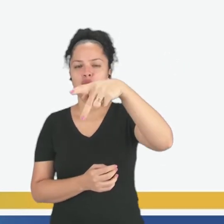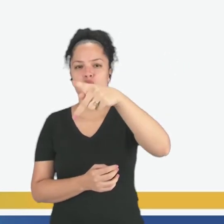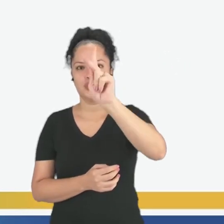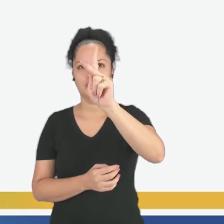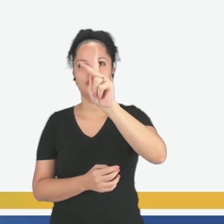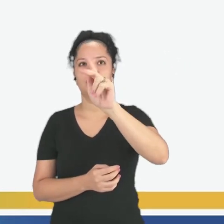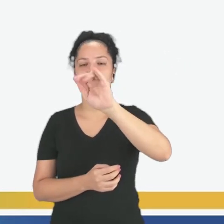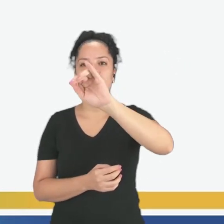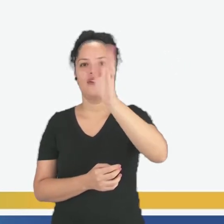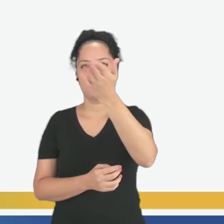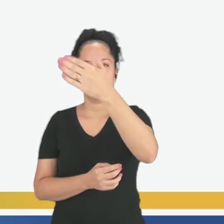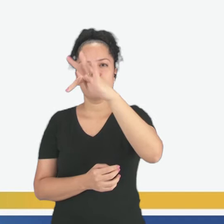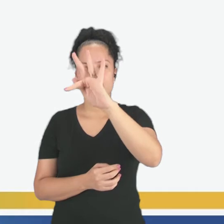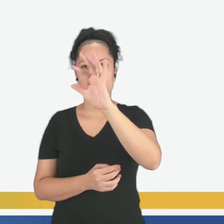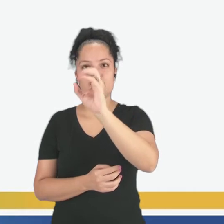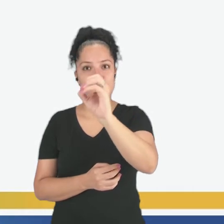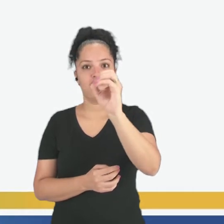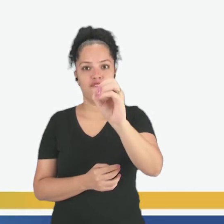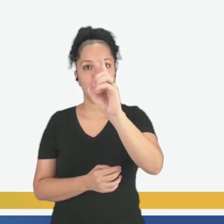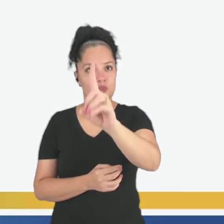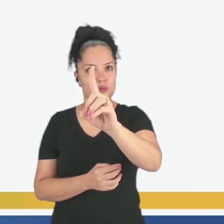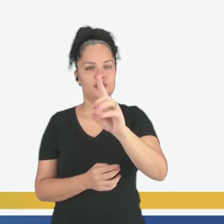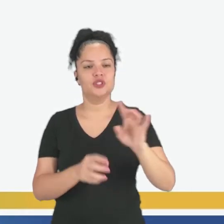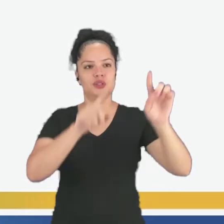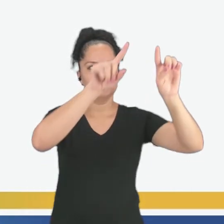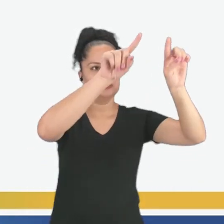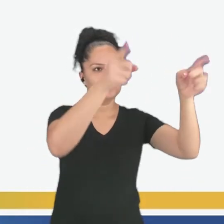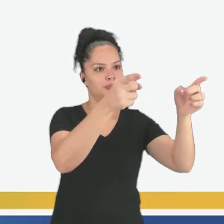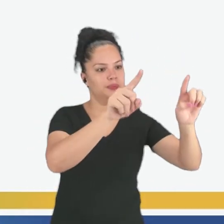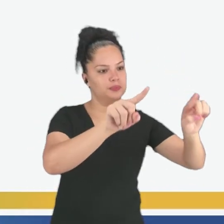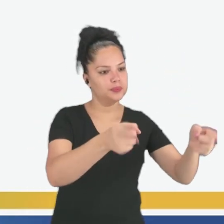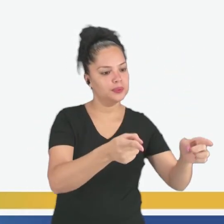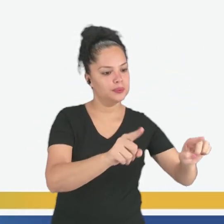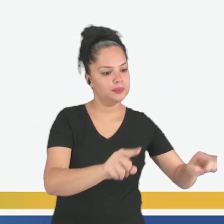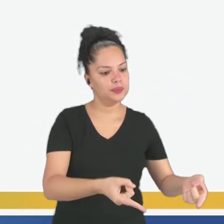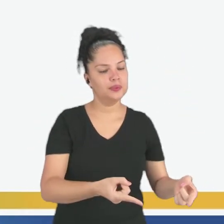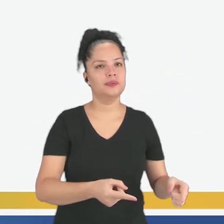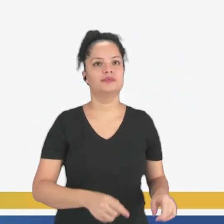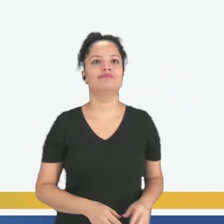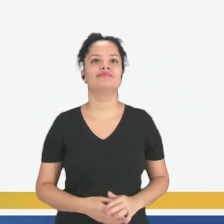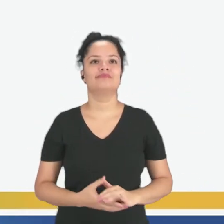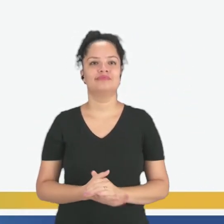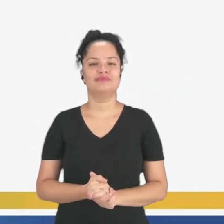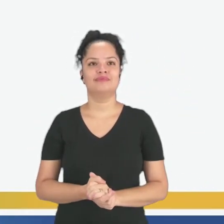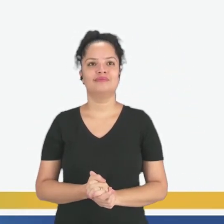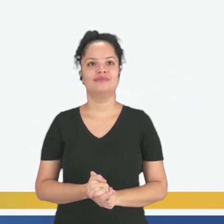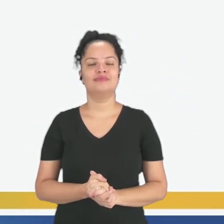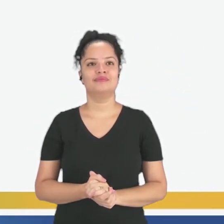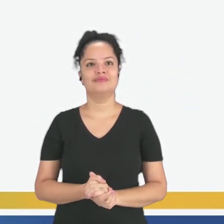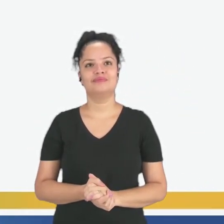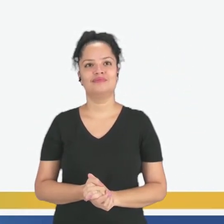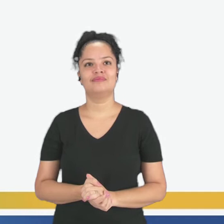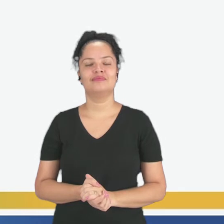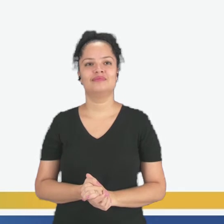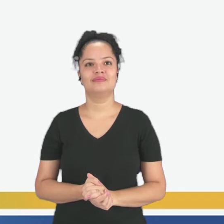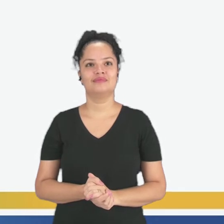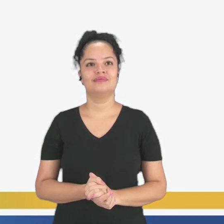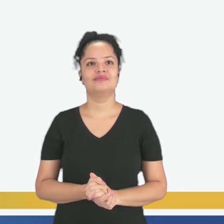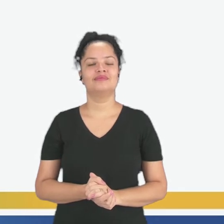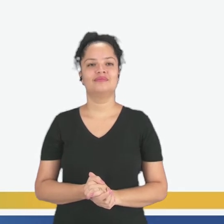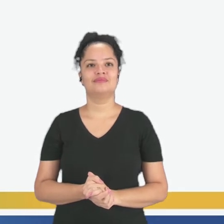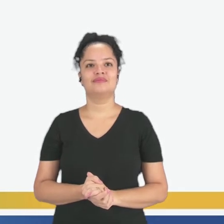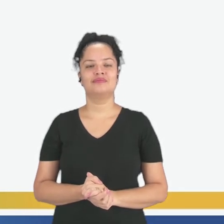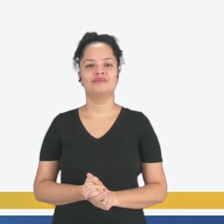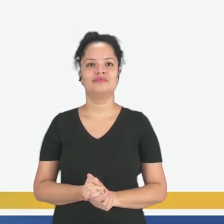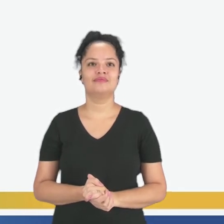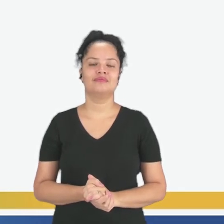da tradução dessa palavra? Broccoli, soda, apple, eggs,